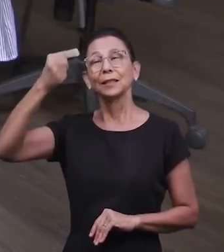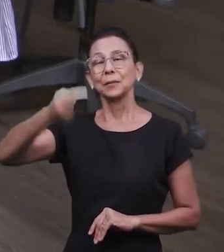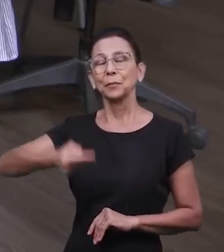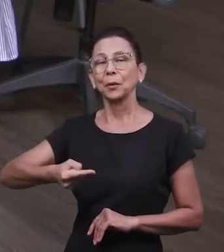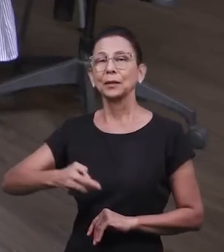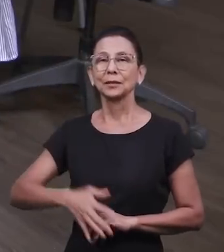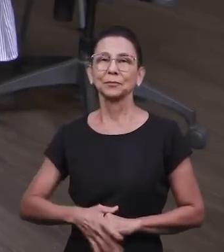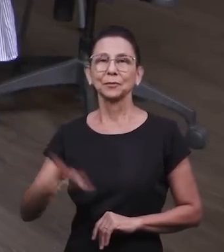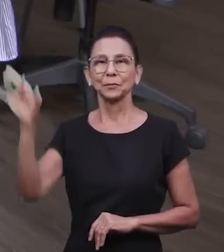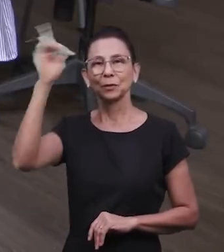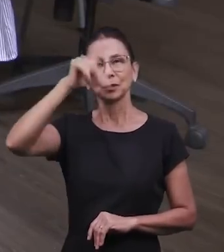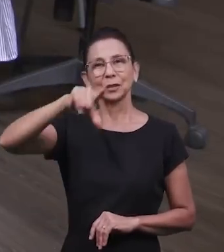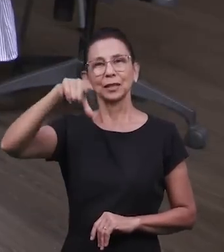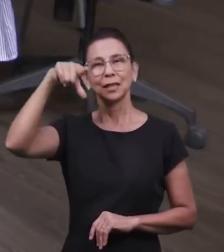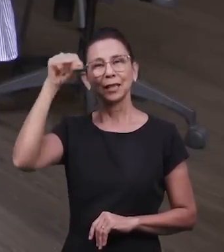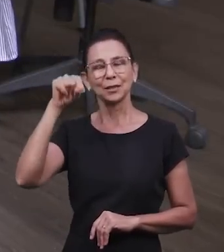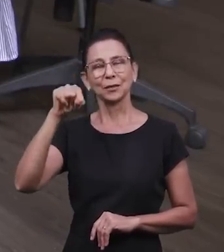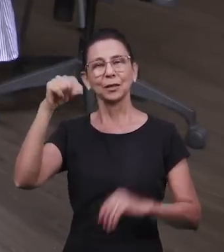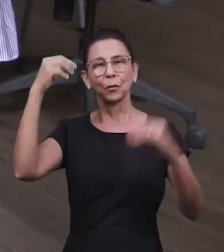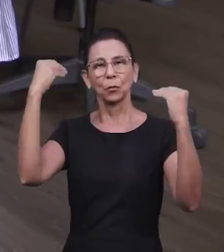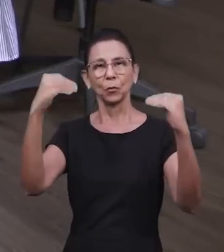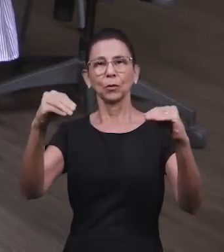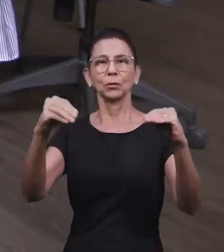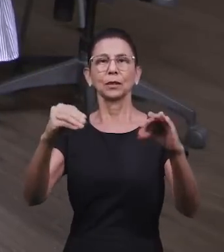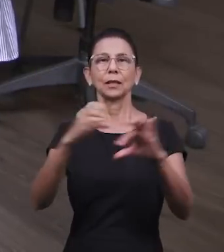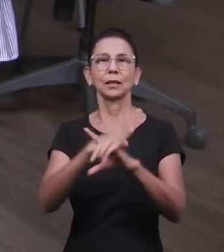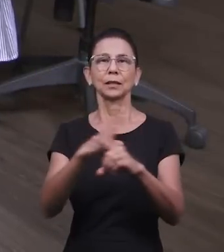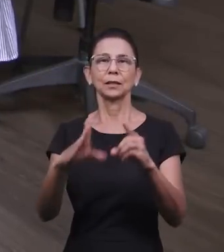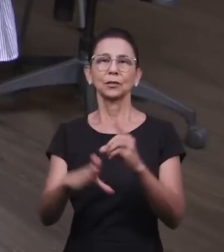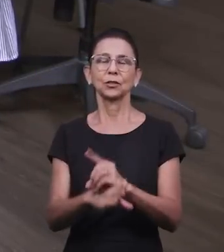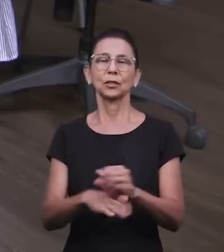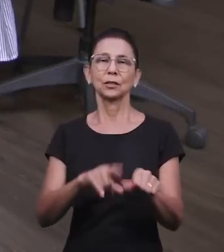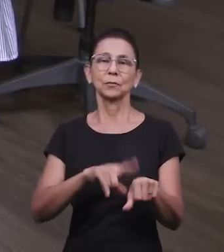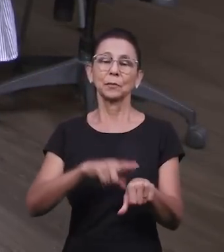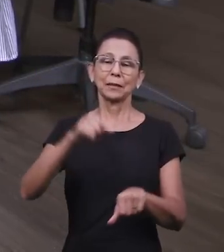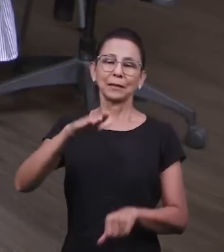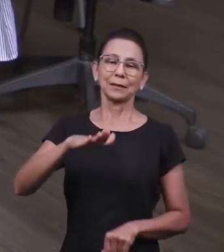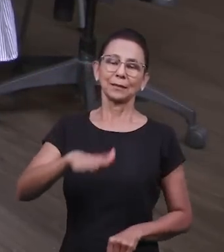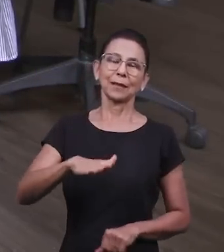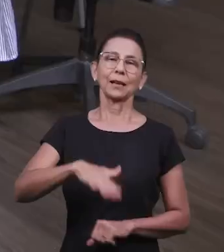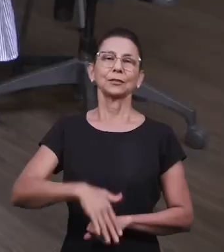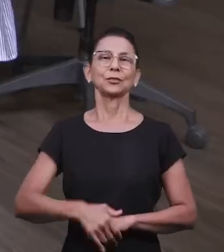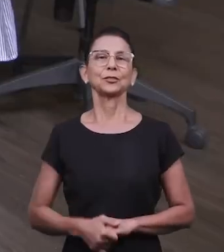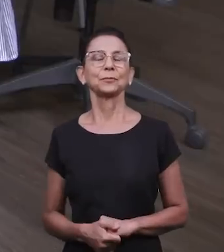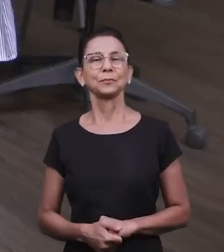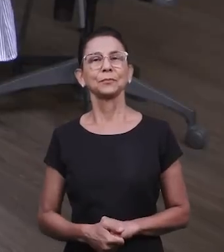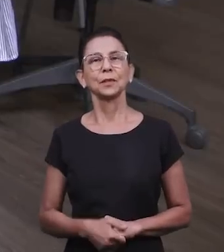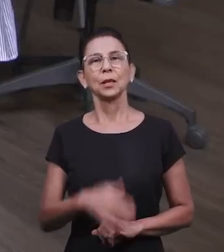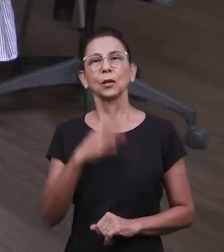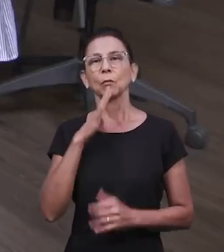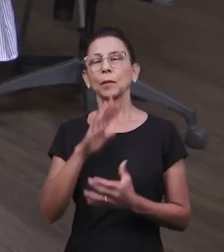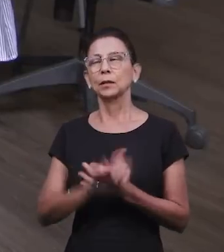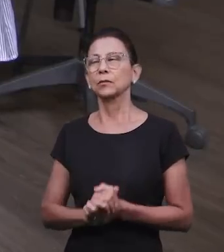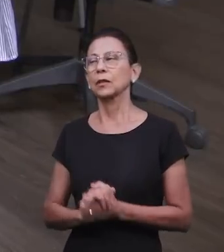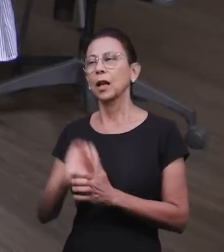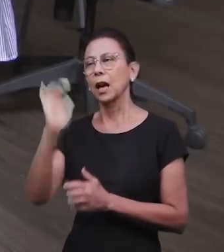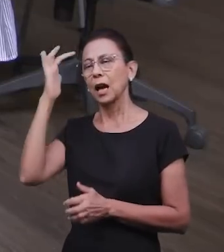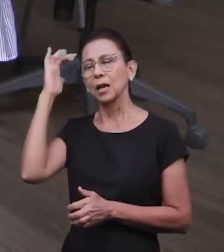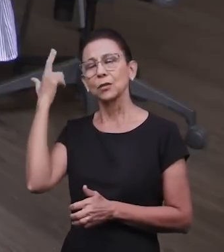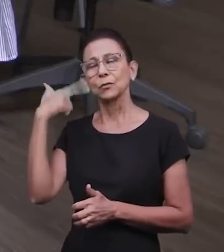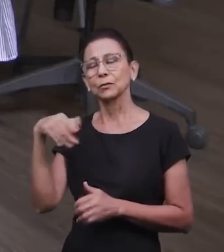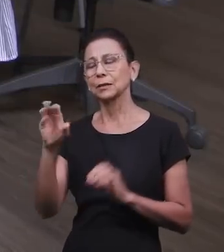que o culto fosse para o ar, e a experiência foi naquele dia, naquela tarde daquele dia que foi para o ar. O marido chegou para a esposa e falou assim: eu acho que eu também não